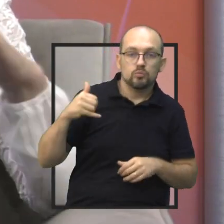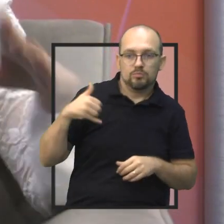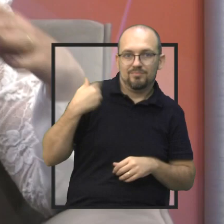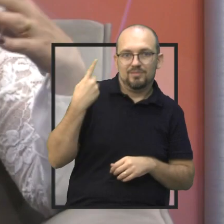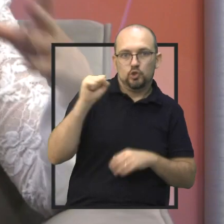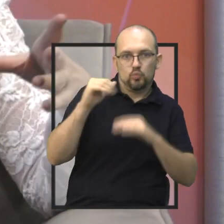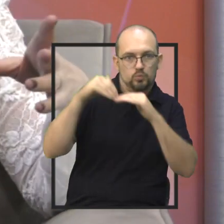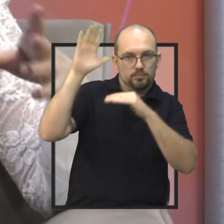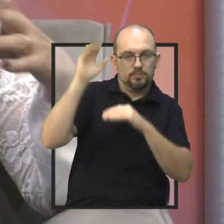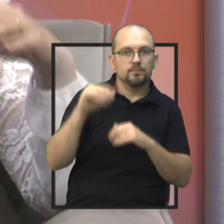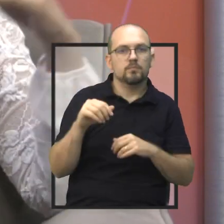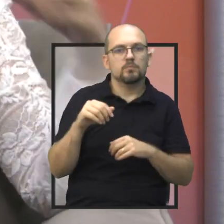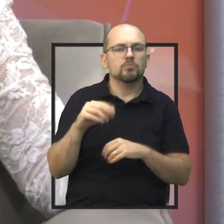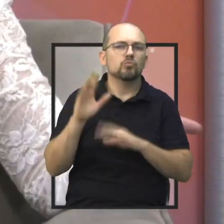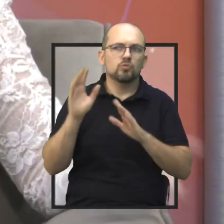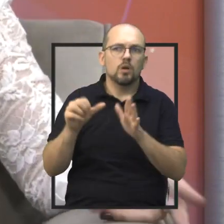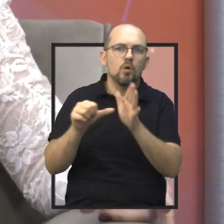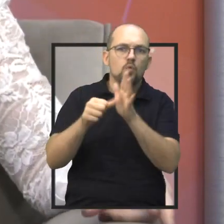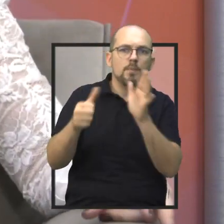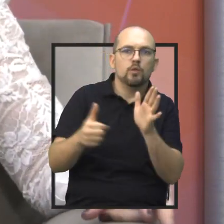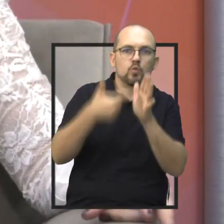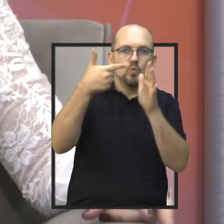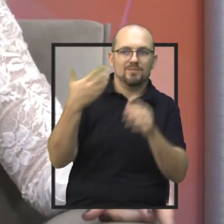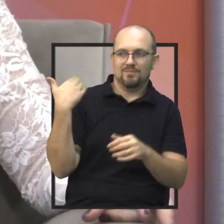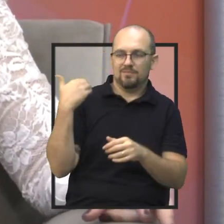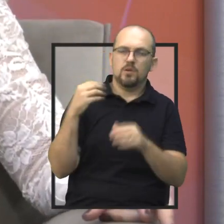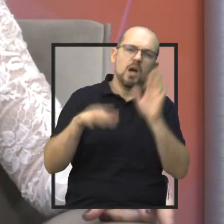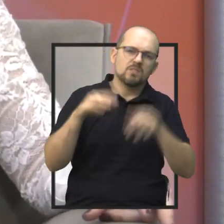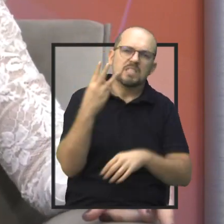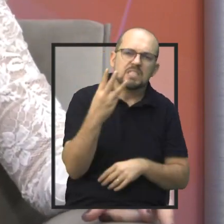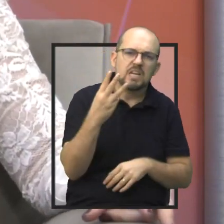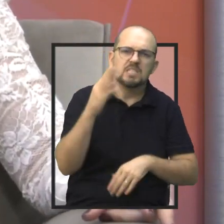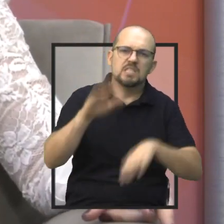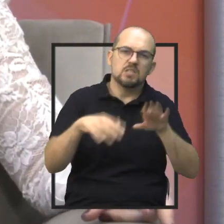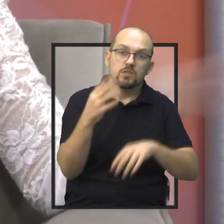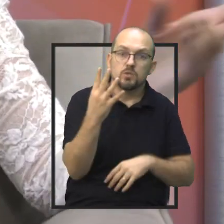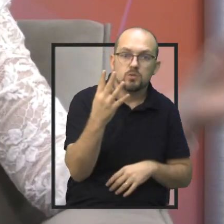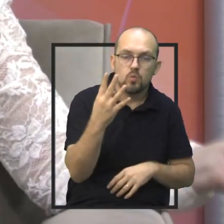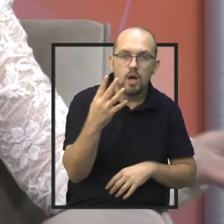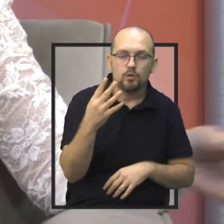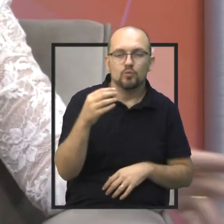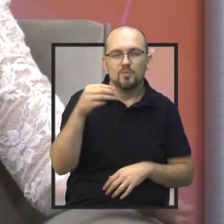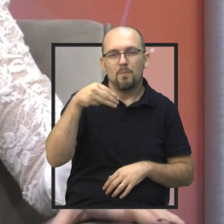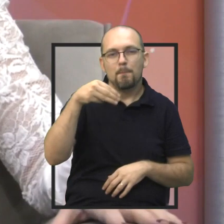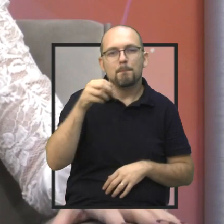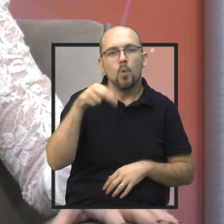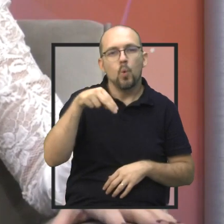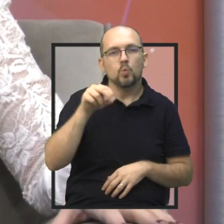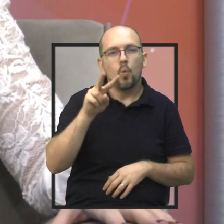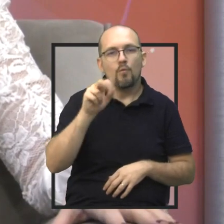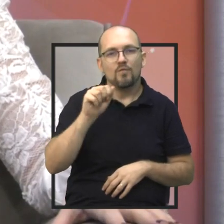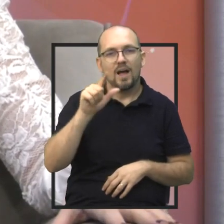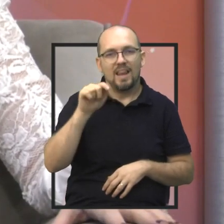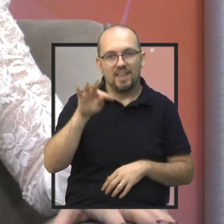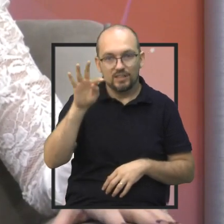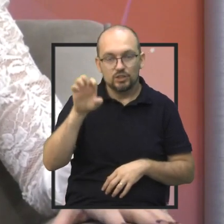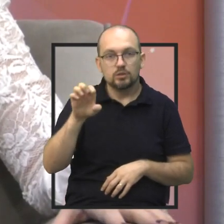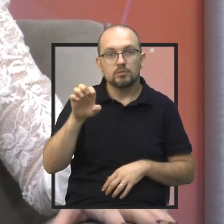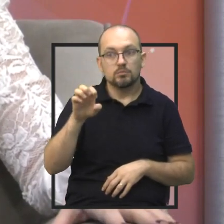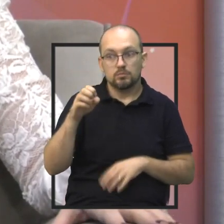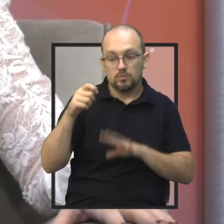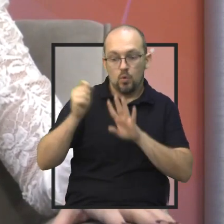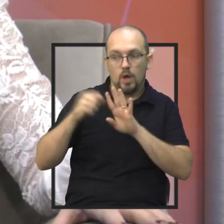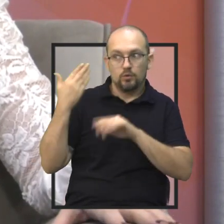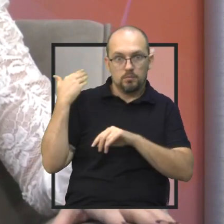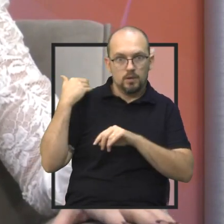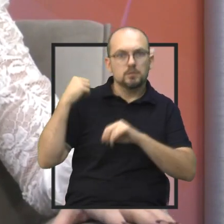vacina que tomaram pelo menos 2 doses, ou às vezes 3, ou às vezes até 4 doses da monovalente, desde que feito 4 meses